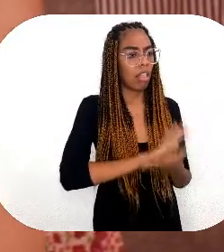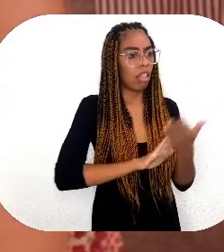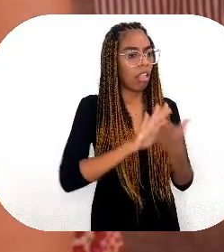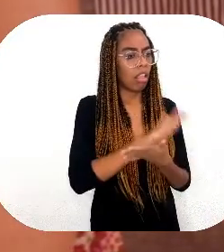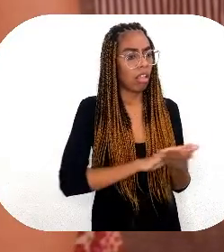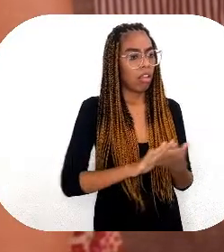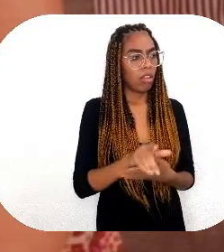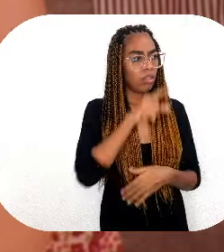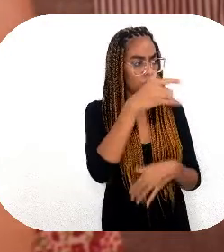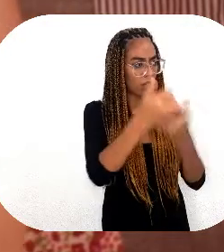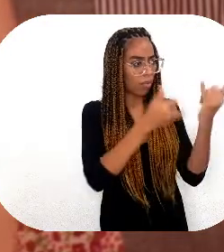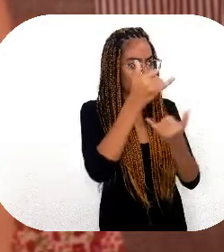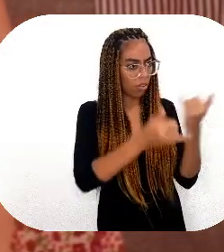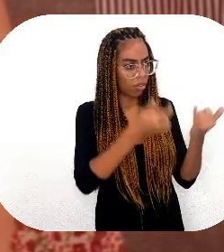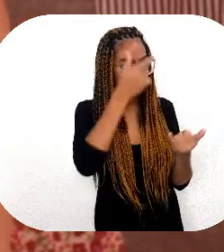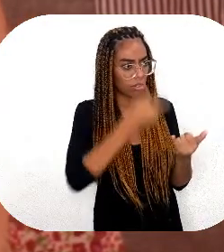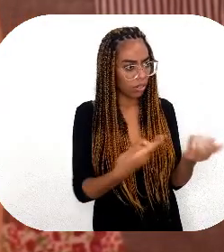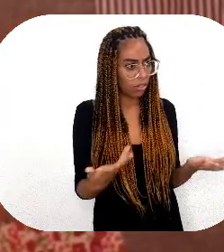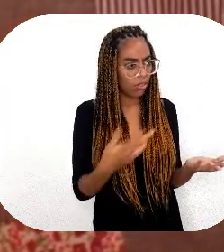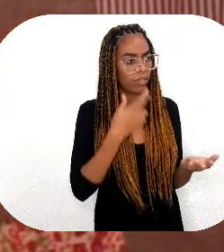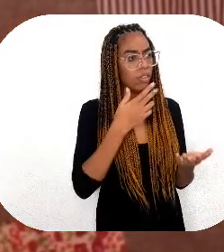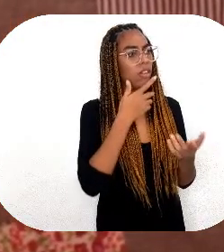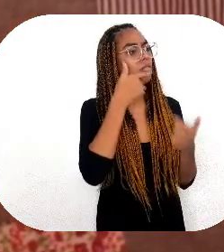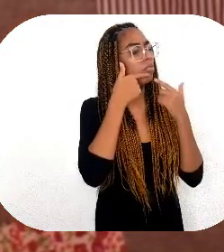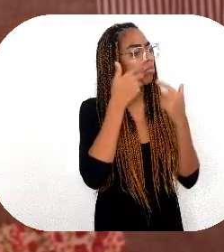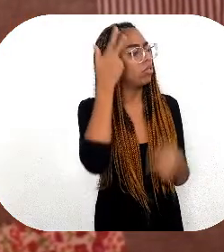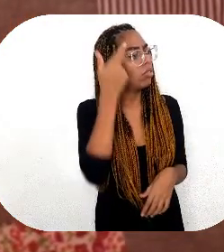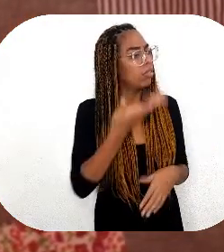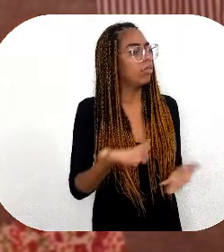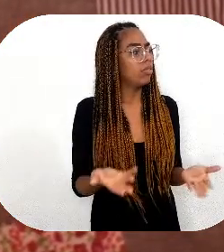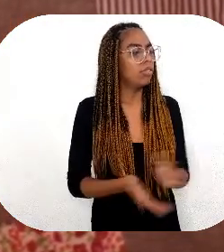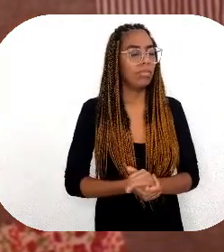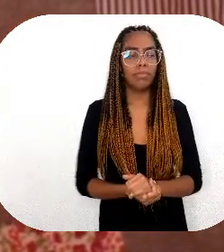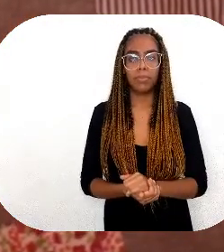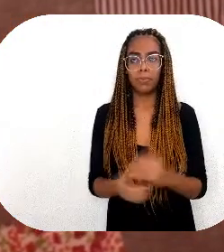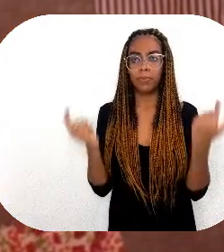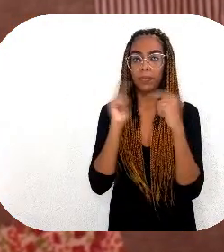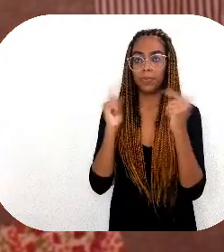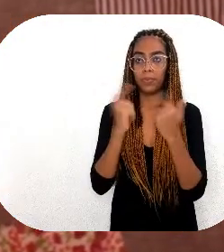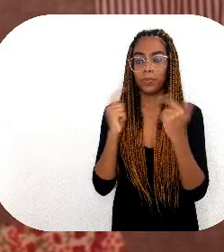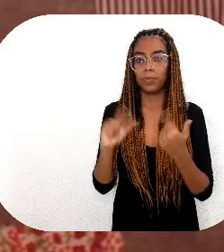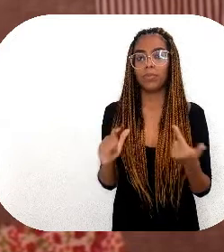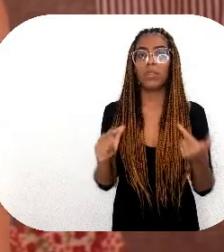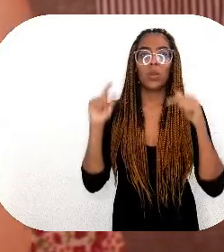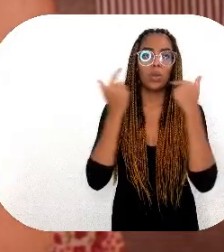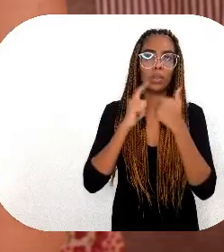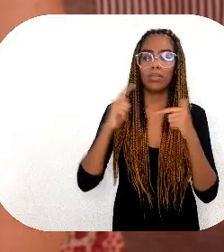agora? Por que você não sabe nem falar? Oxi, fala, amigo, tu tá brincando, né? Amigo, fala direito, amigo, por